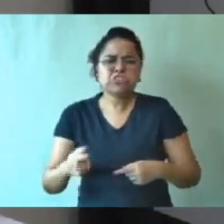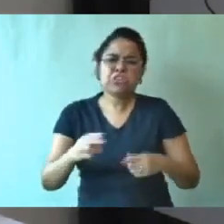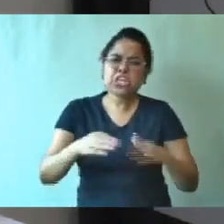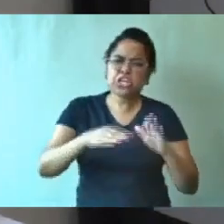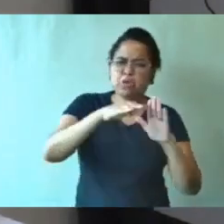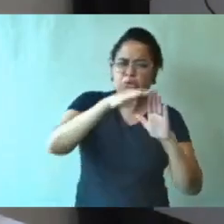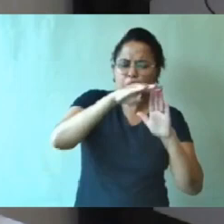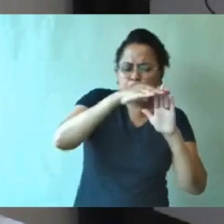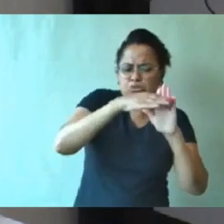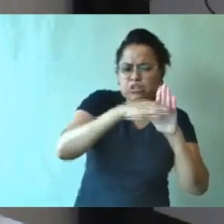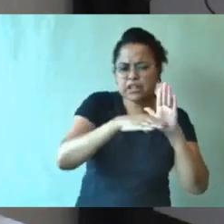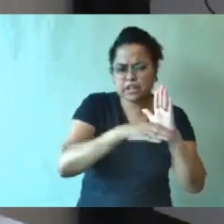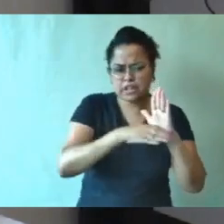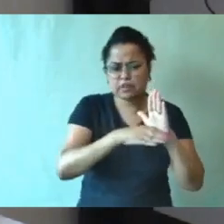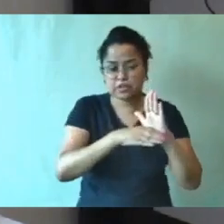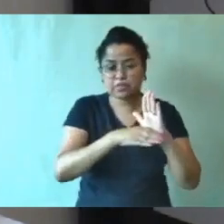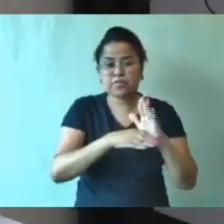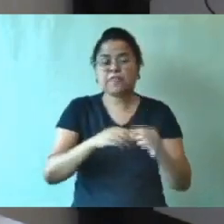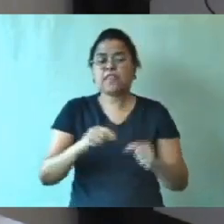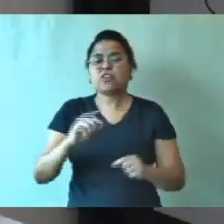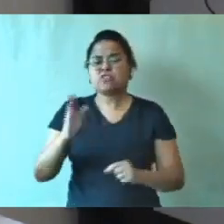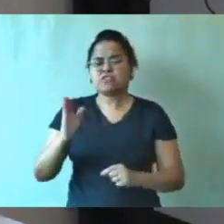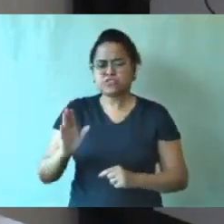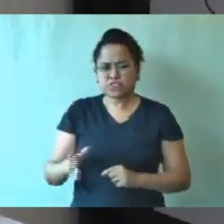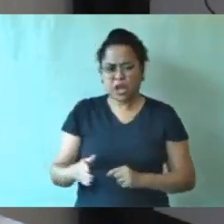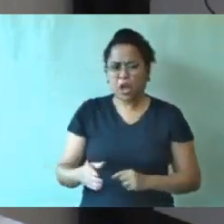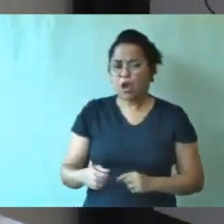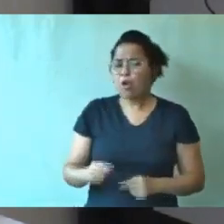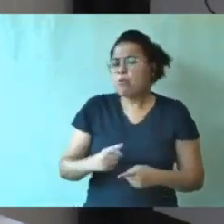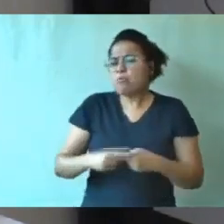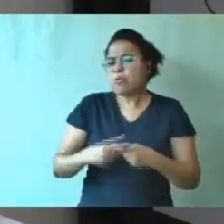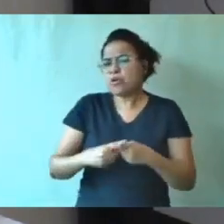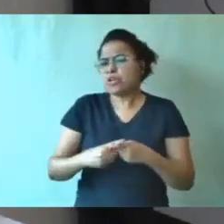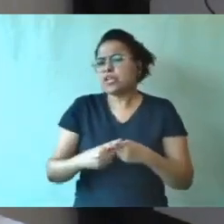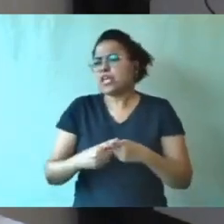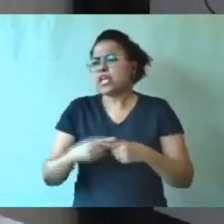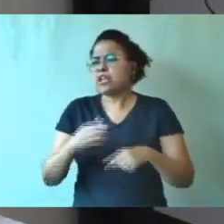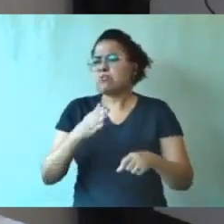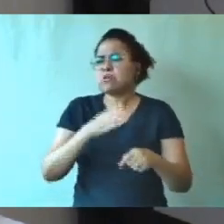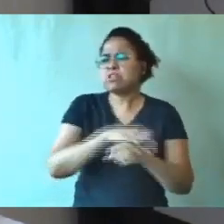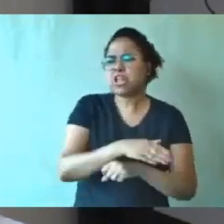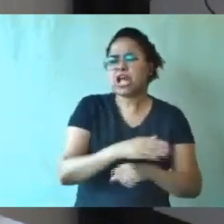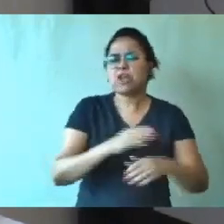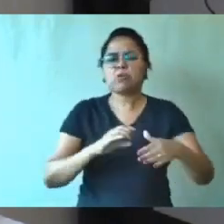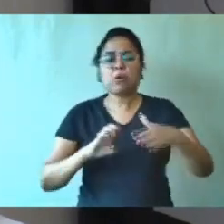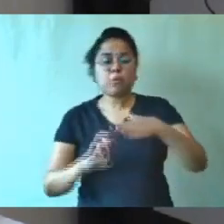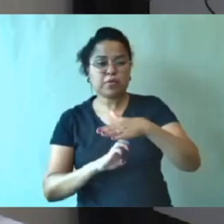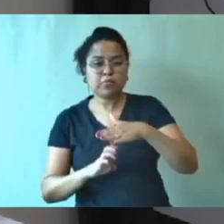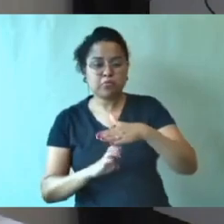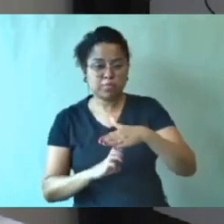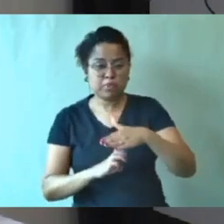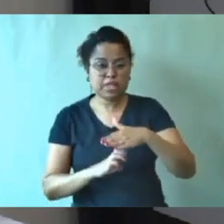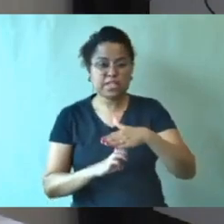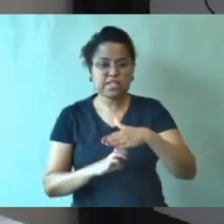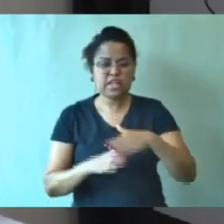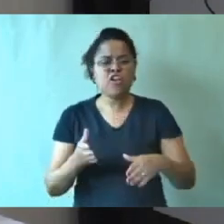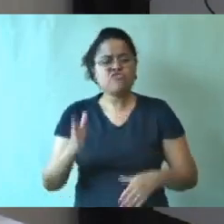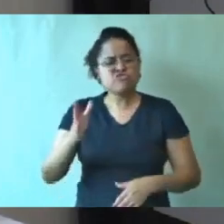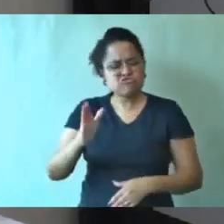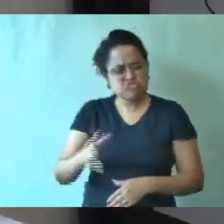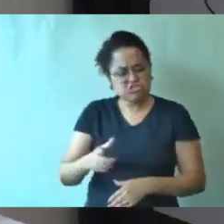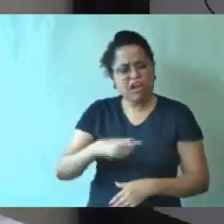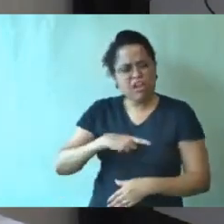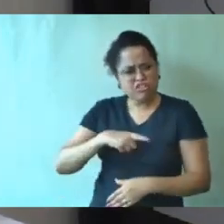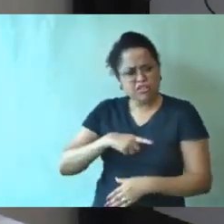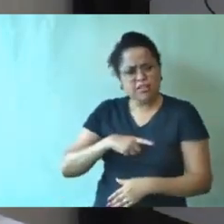estavam habilitados em tese para entrar. Por que que não entraram, então, como uma empresa que já existia? Essas são questionamentos. Eu gostaria que o senhor explicasse para a